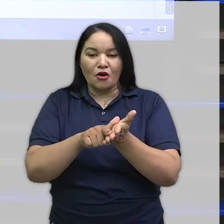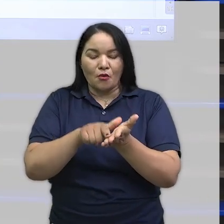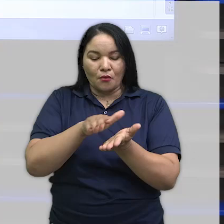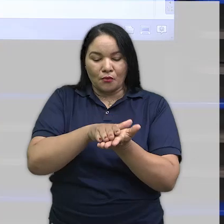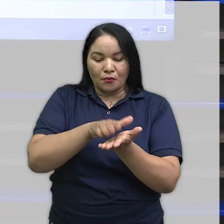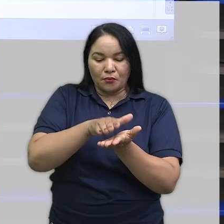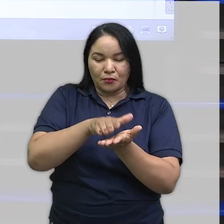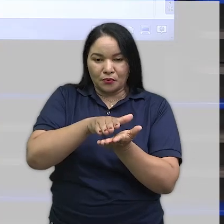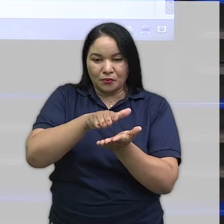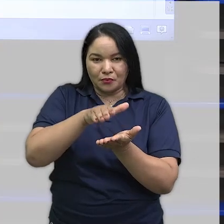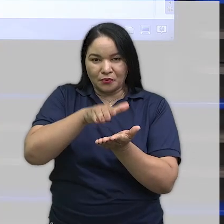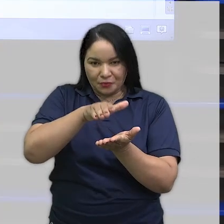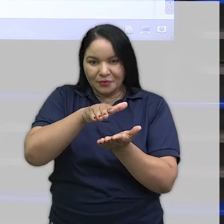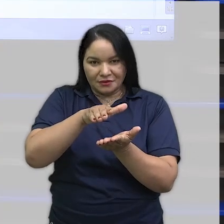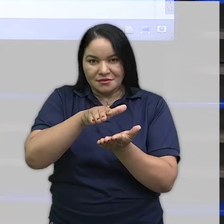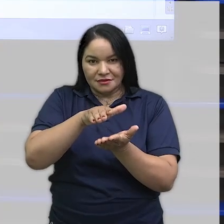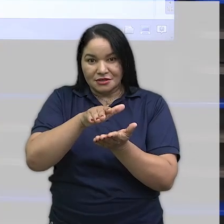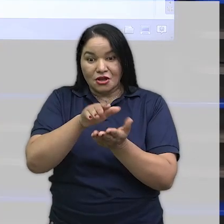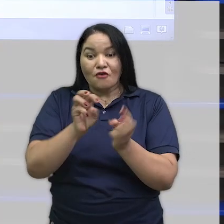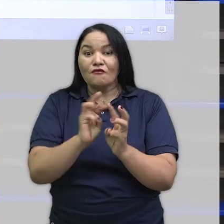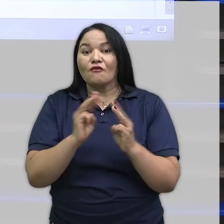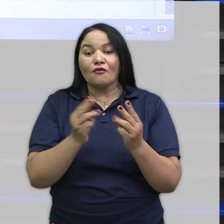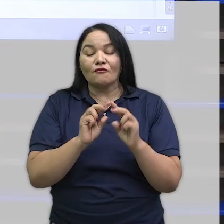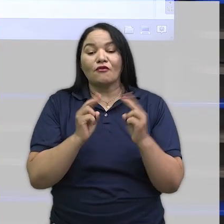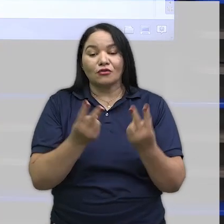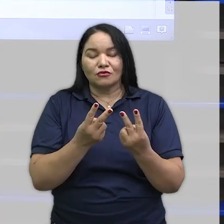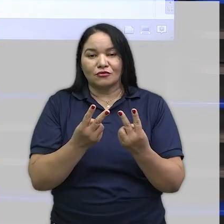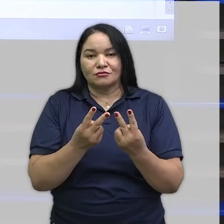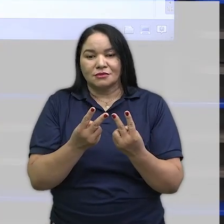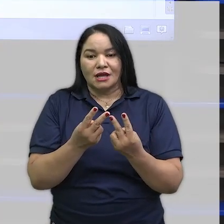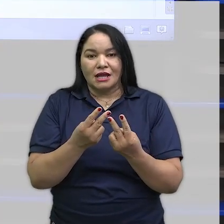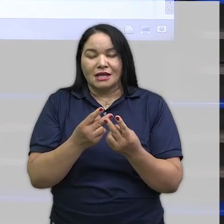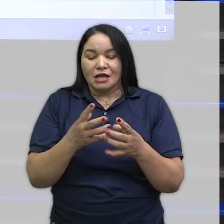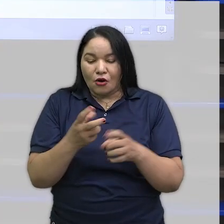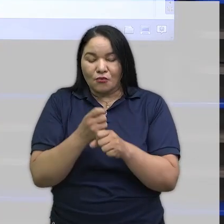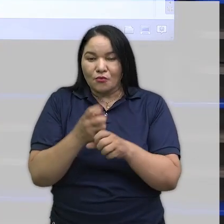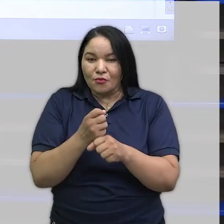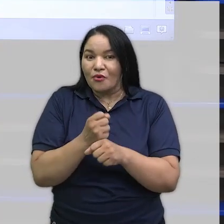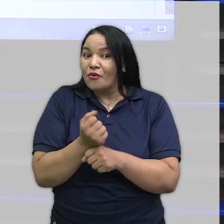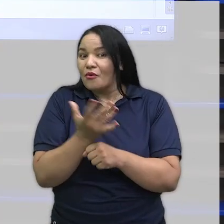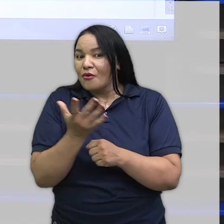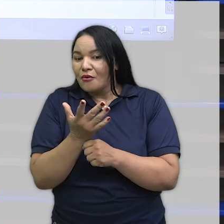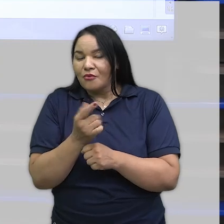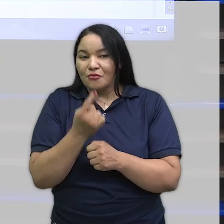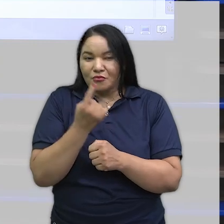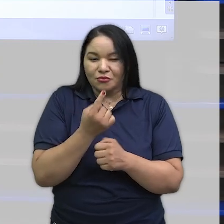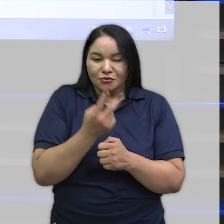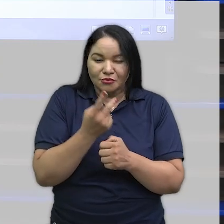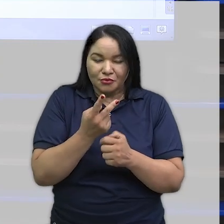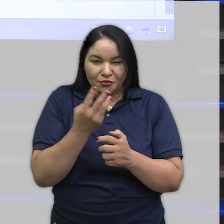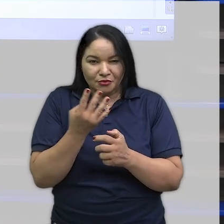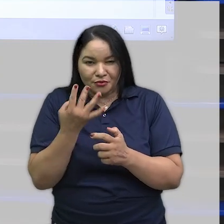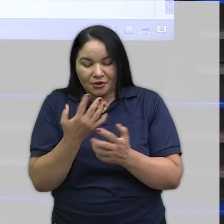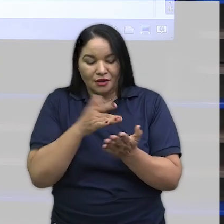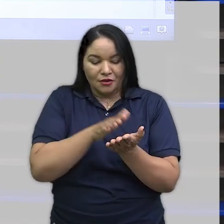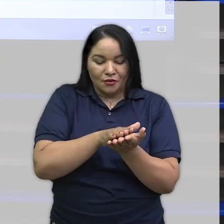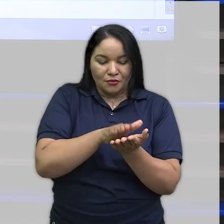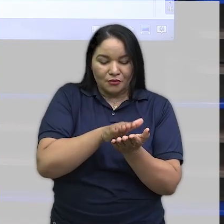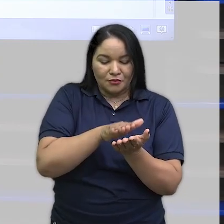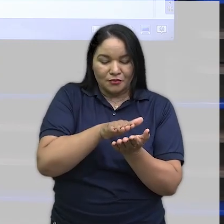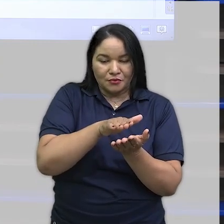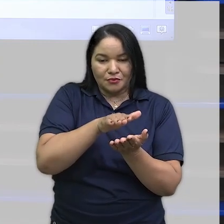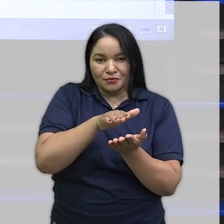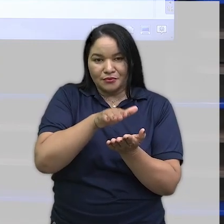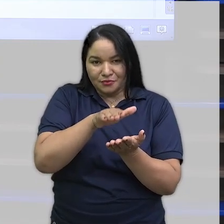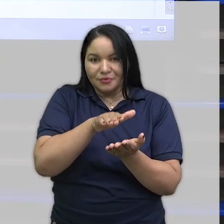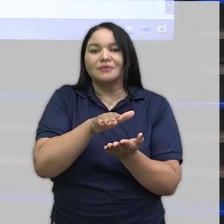ali um volume. E como é que eu calculo esse volume? É cada folhinha daquela, uma após a outra. Ou seja,